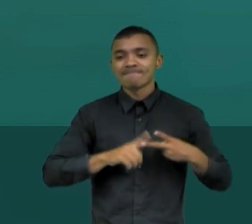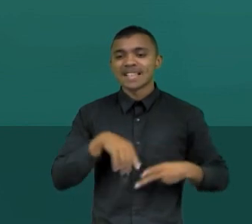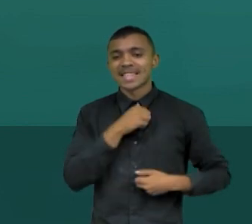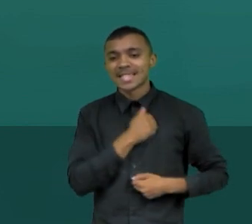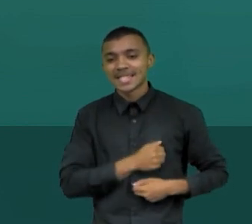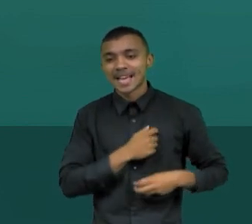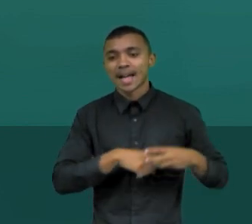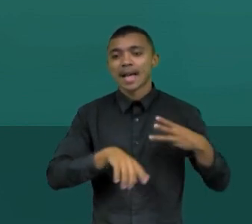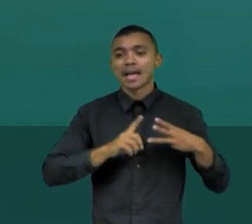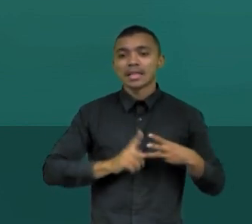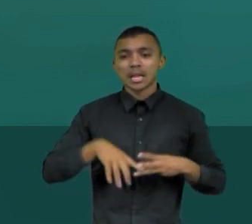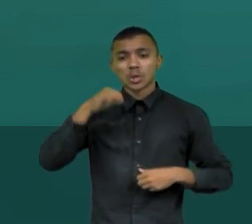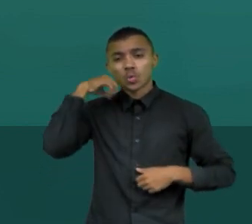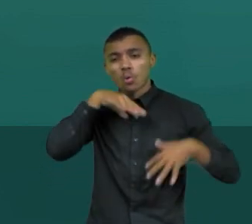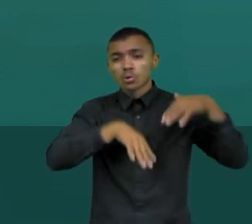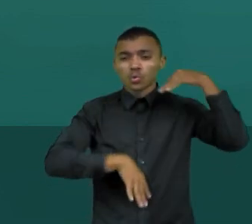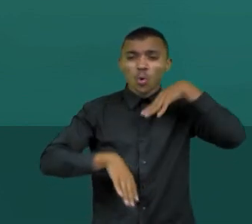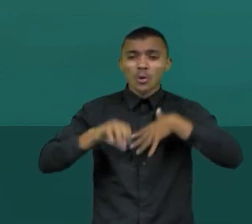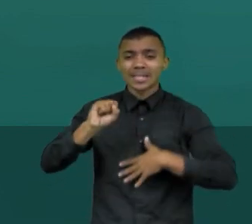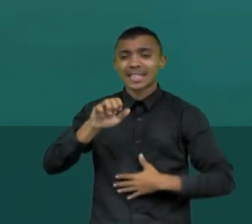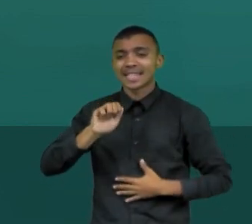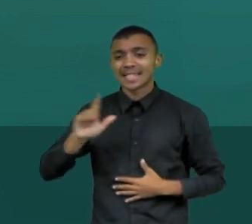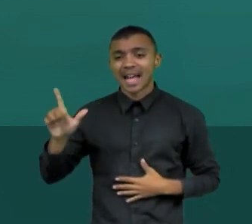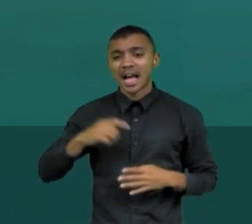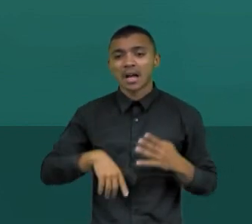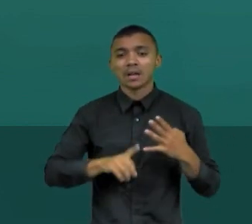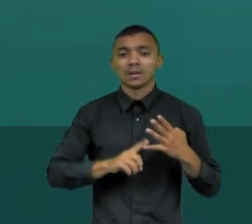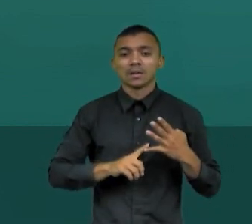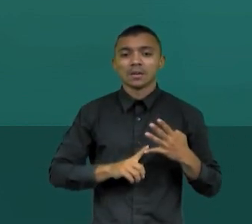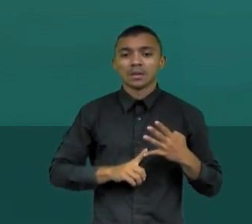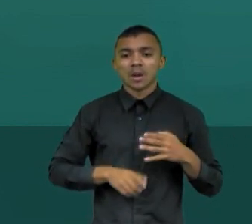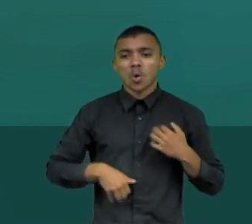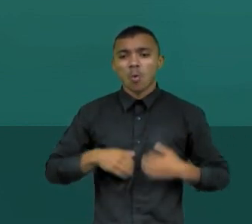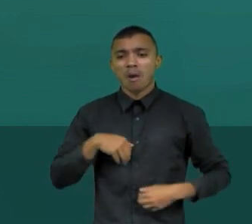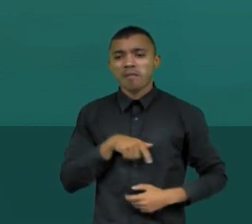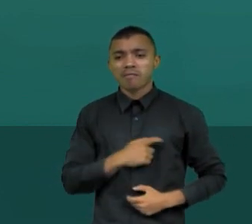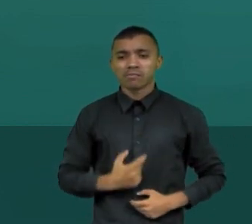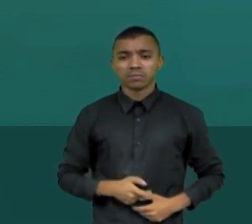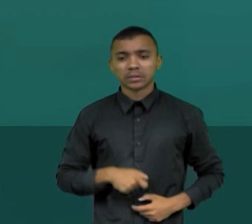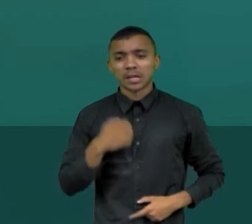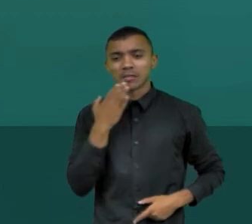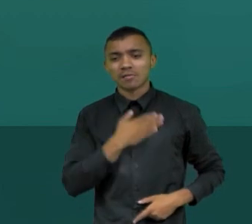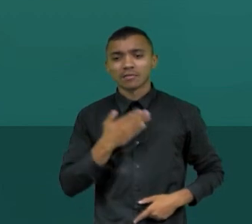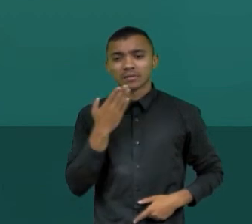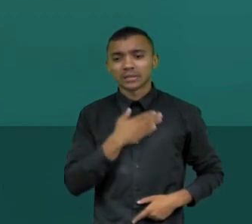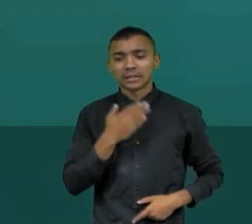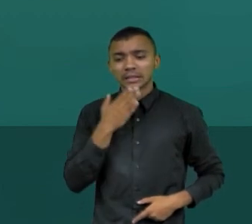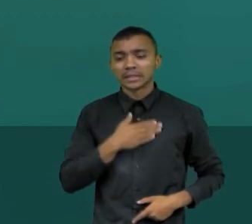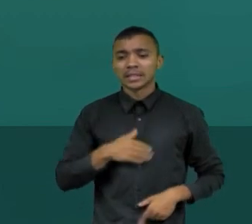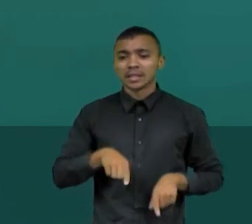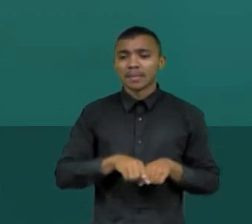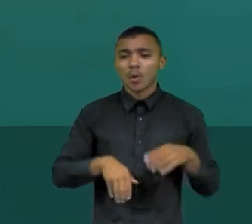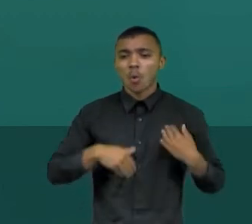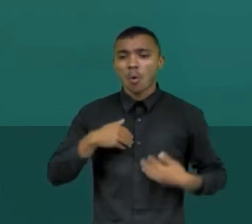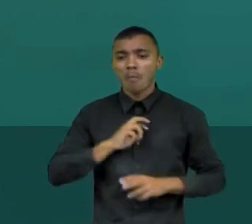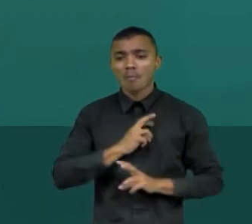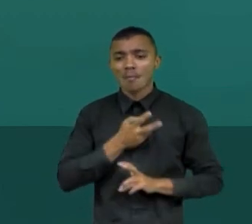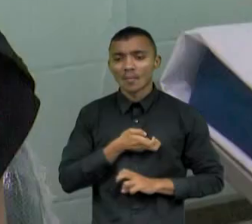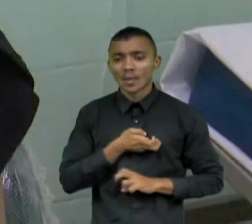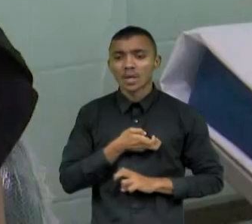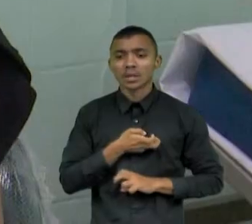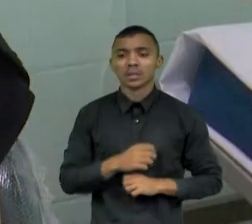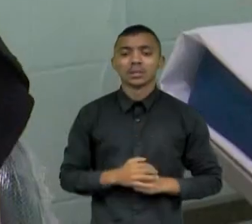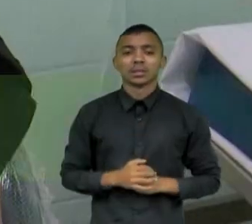sinusite, suor mais salgado que o normal, obstruções intestinais, desidratação, diabetes e até